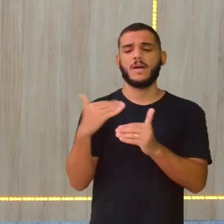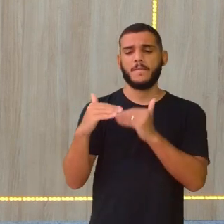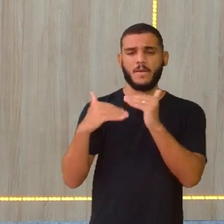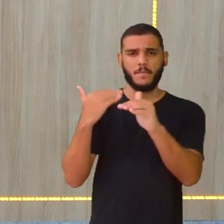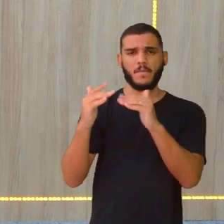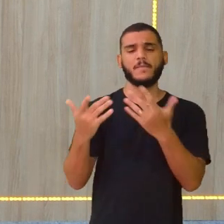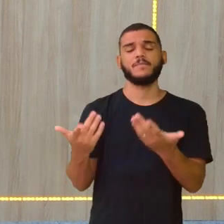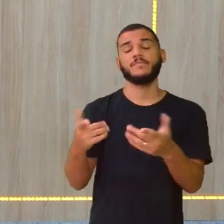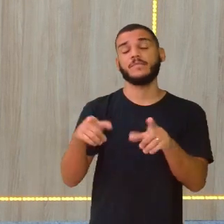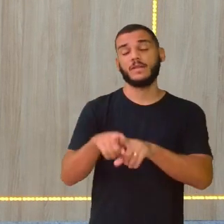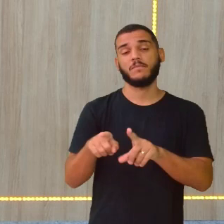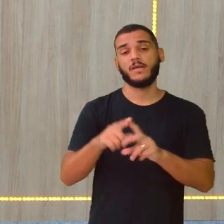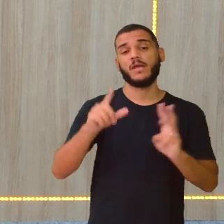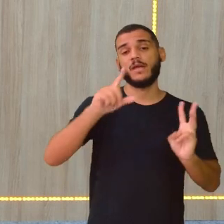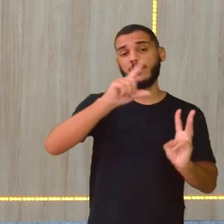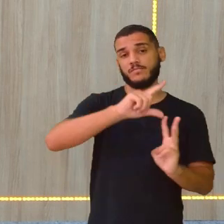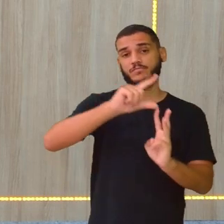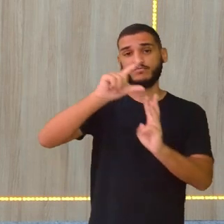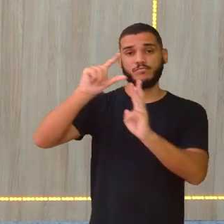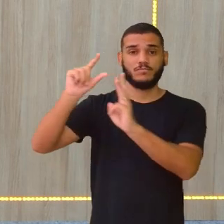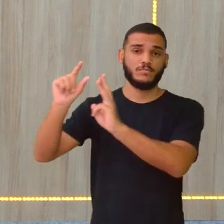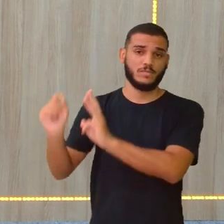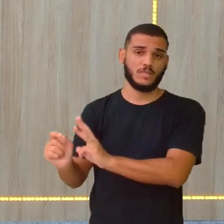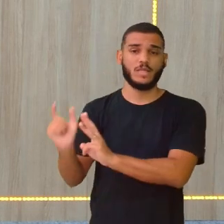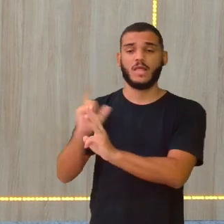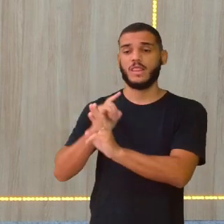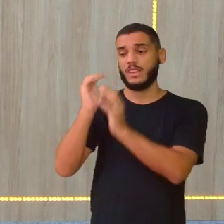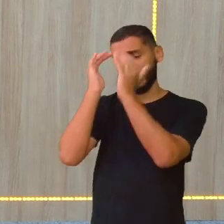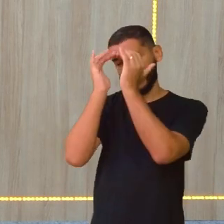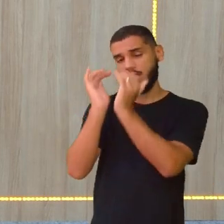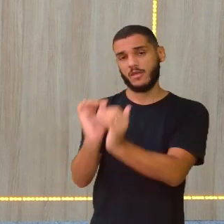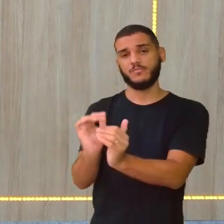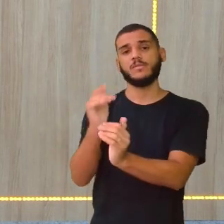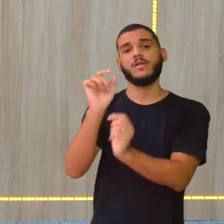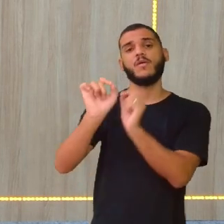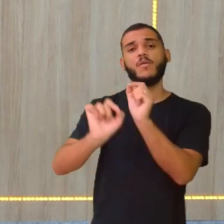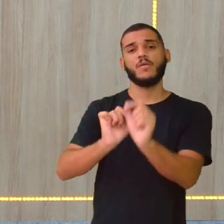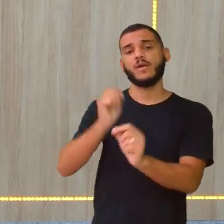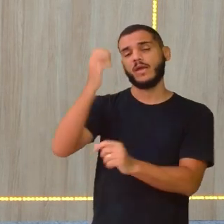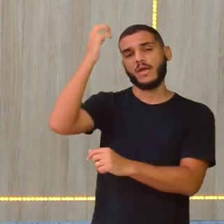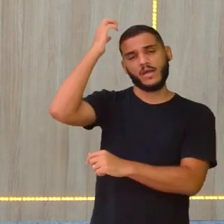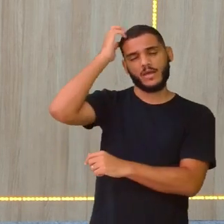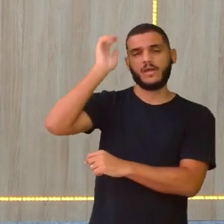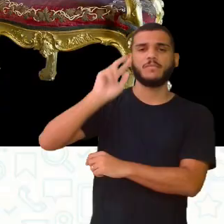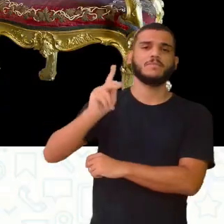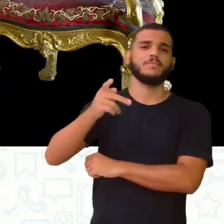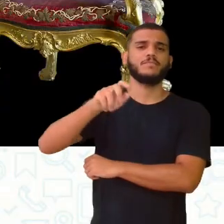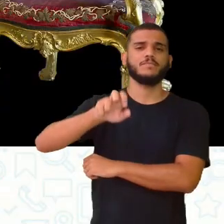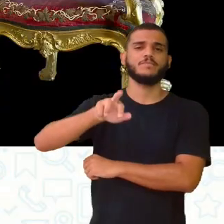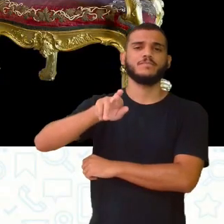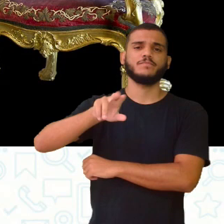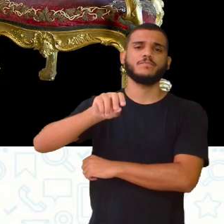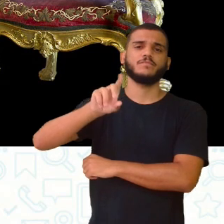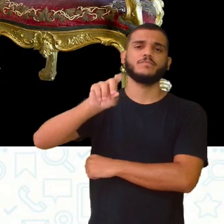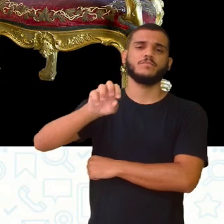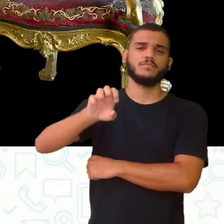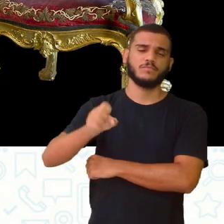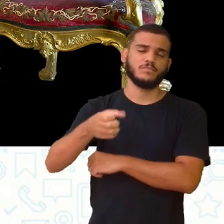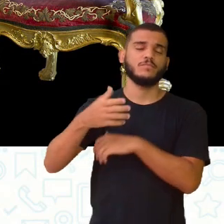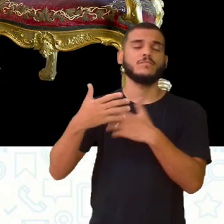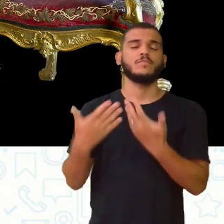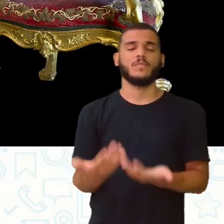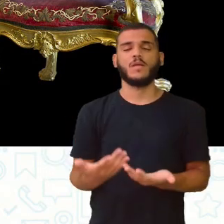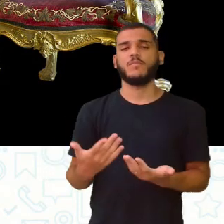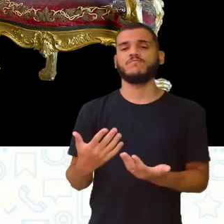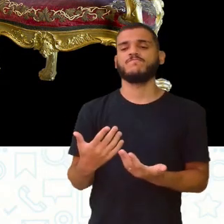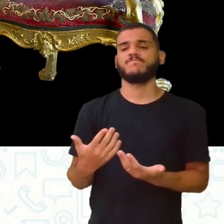reis magos, eles respeitam essa hierarquia do rei Herodes. Então,